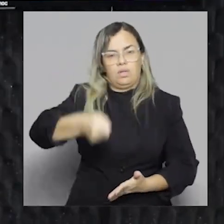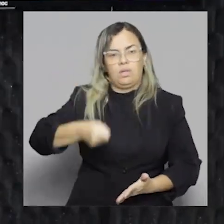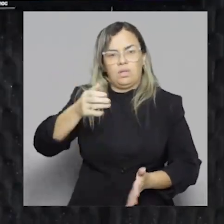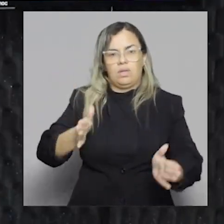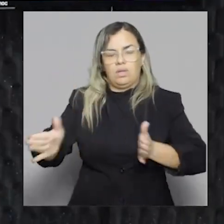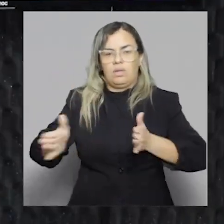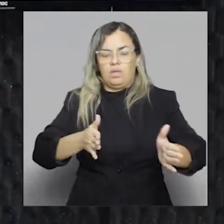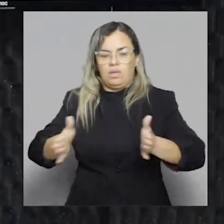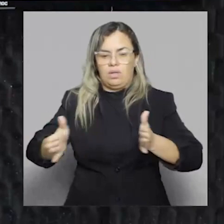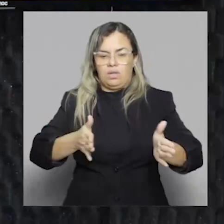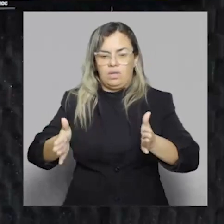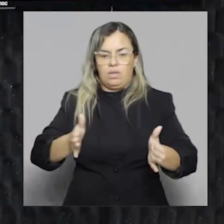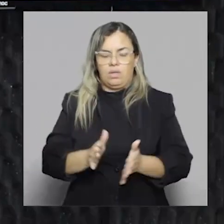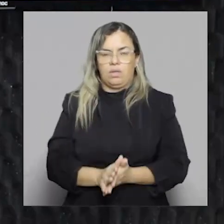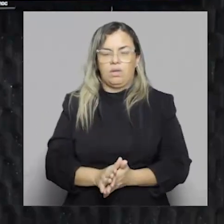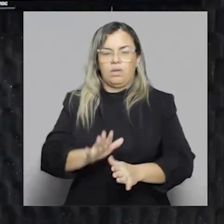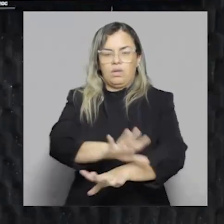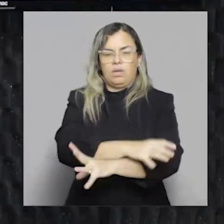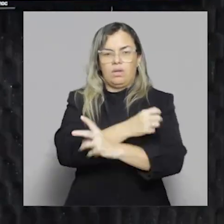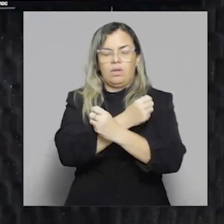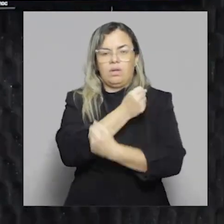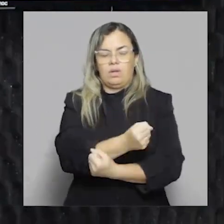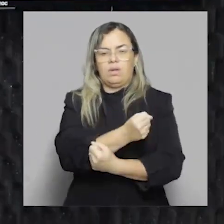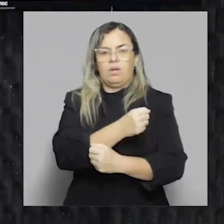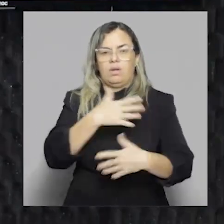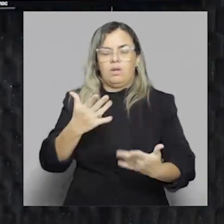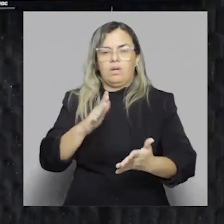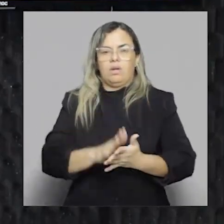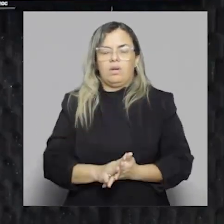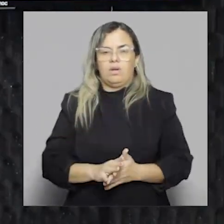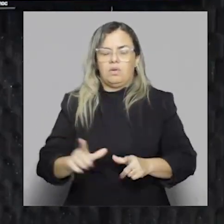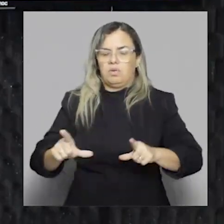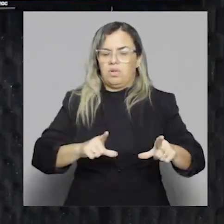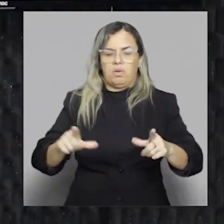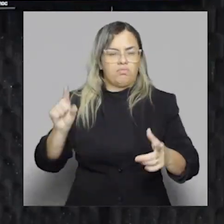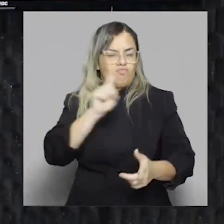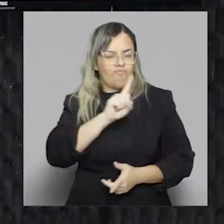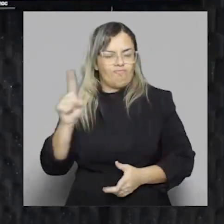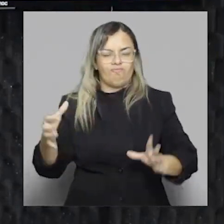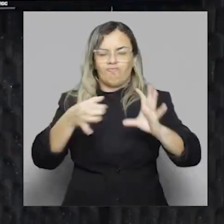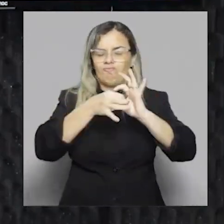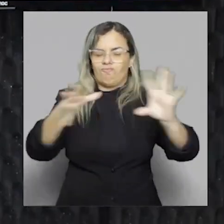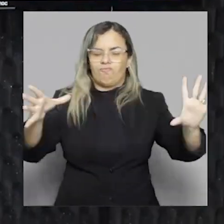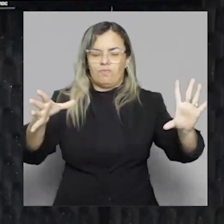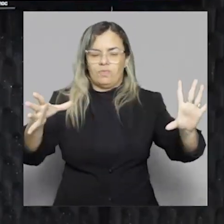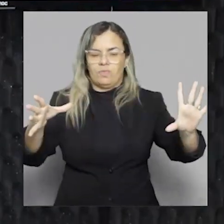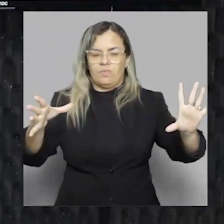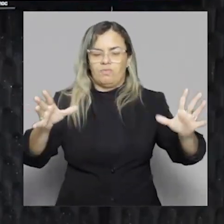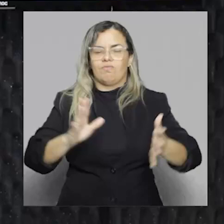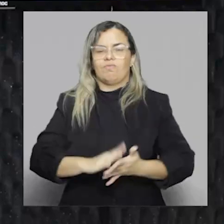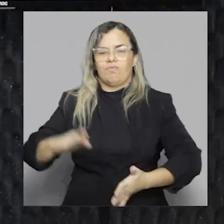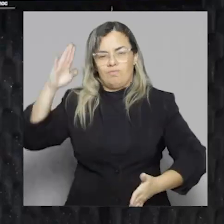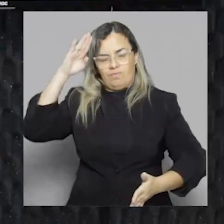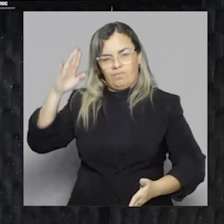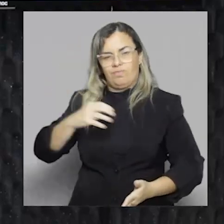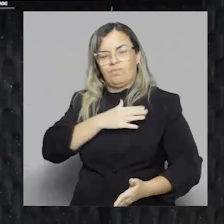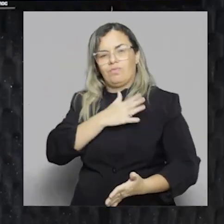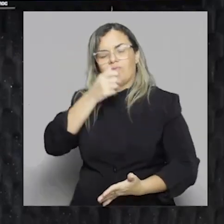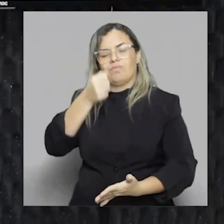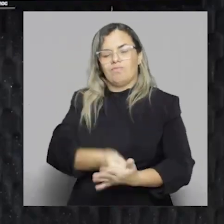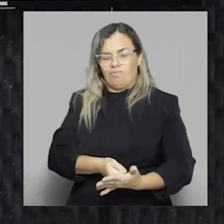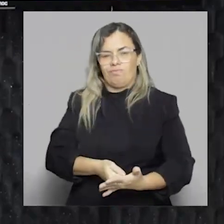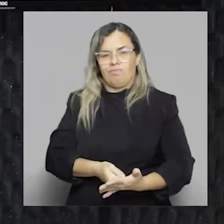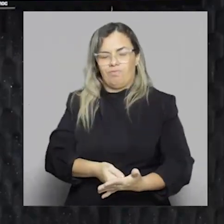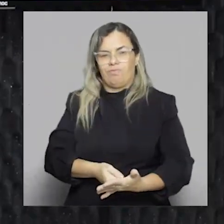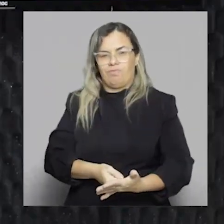dizia, censurado, paf, carimbava, e o teu trabalho não saía dali. Agora eu entendi por que do